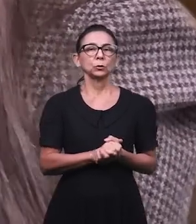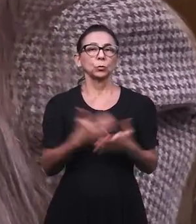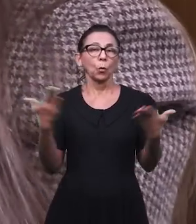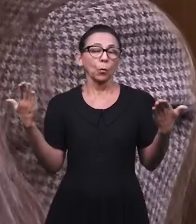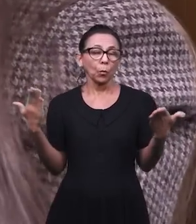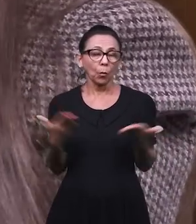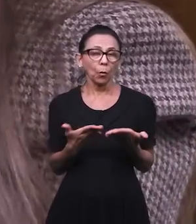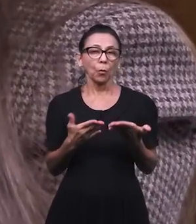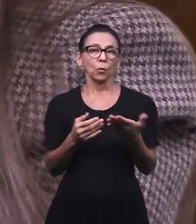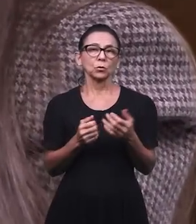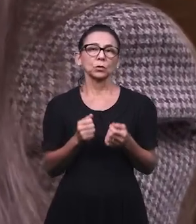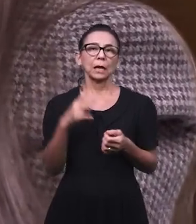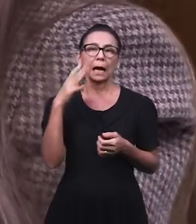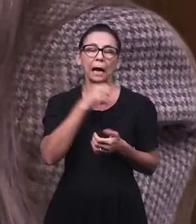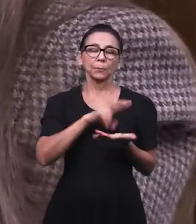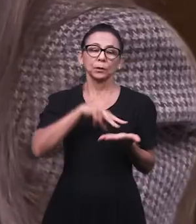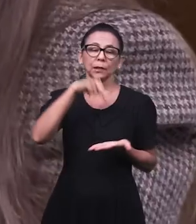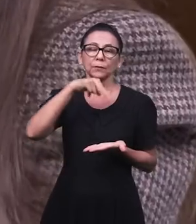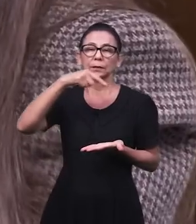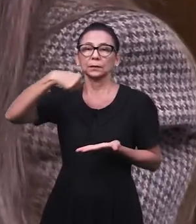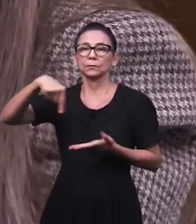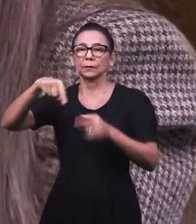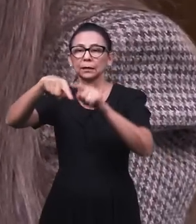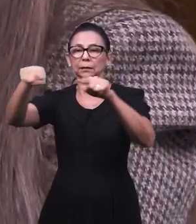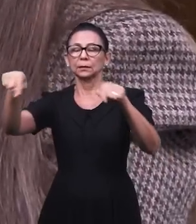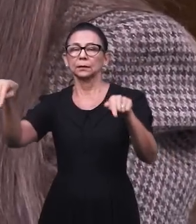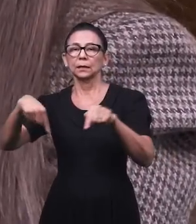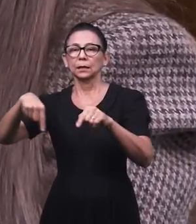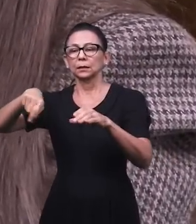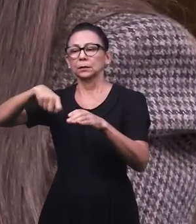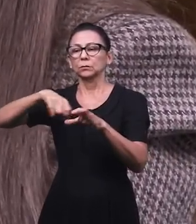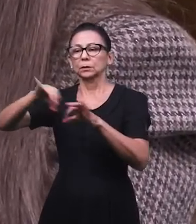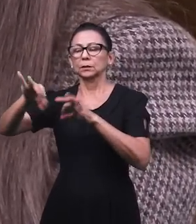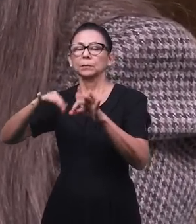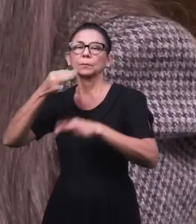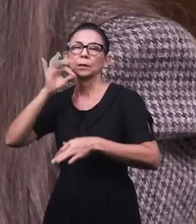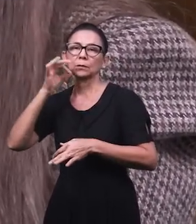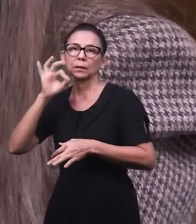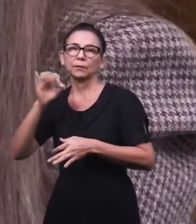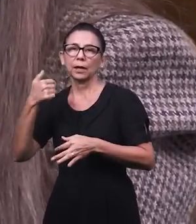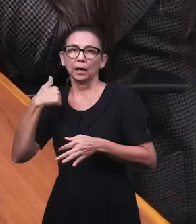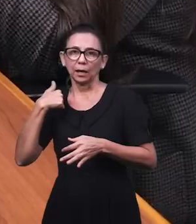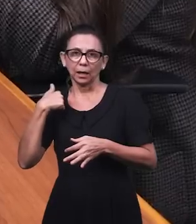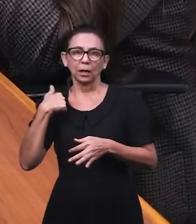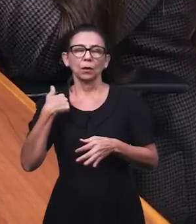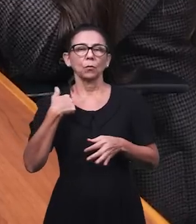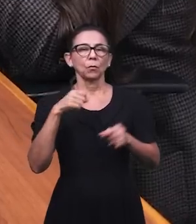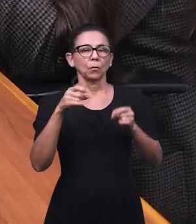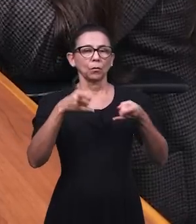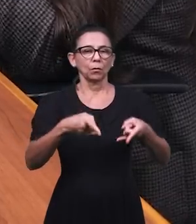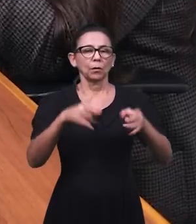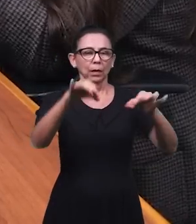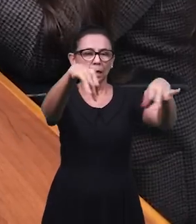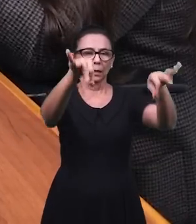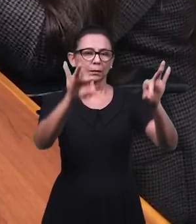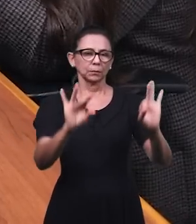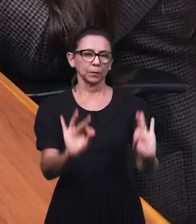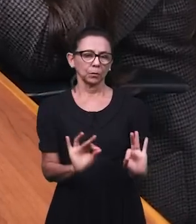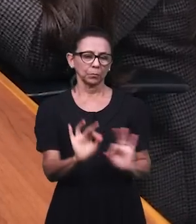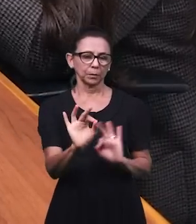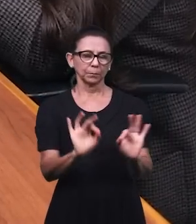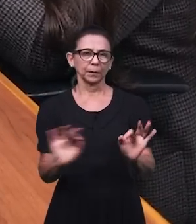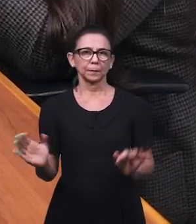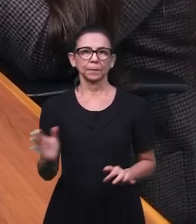E eu acordava, levantava, me arrumava, tomava café com os meus pais, meu pai descia com a gente até no ponto. Isso, eu pegava